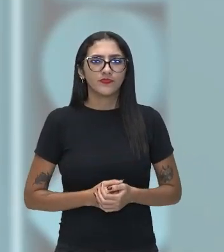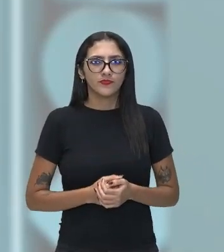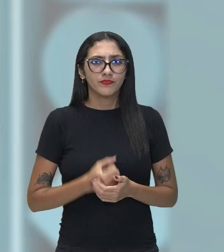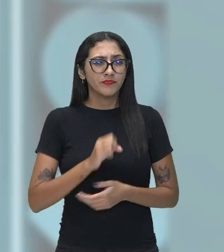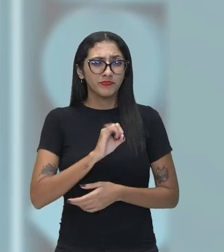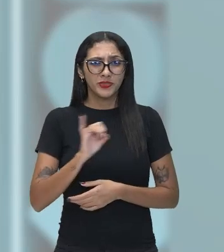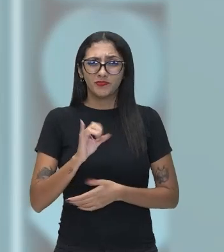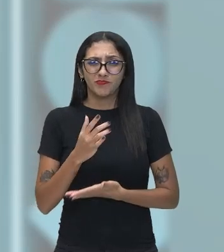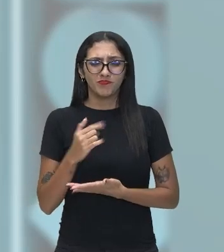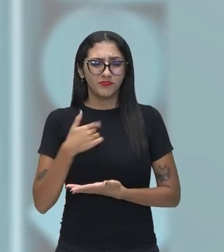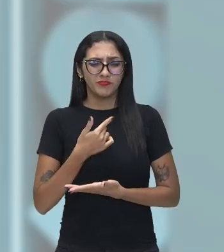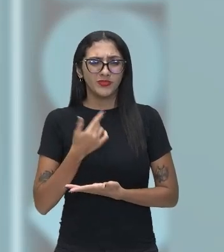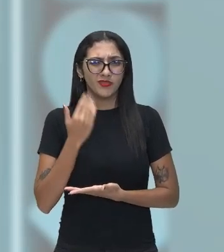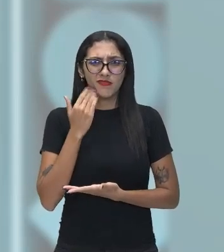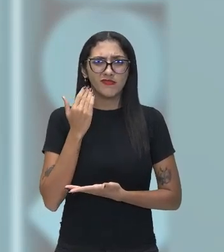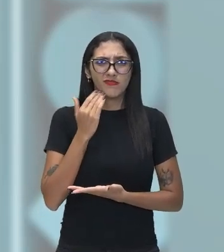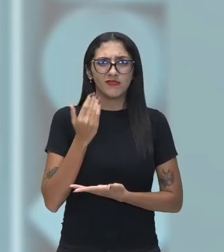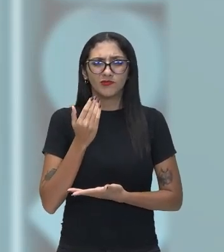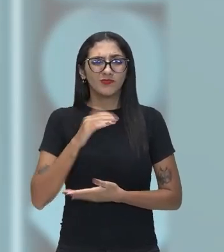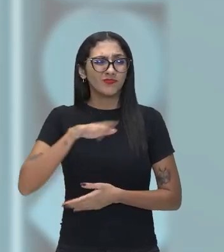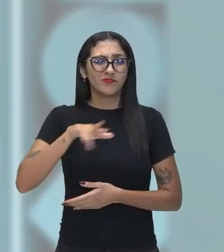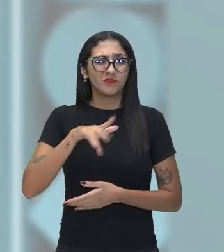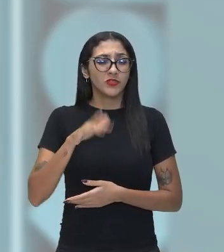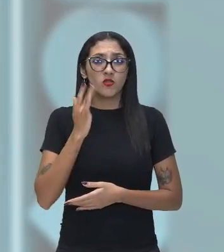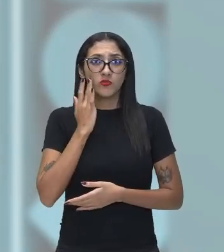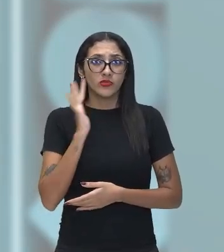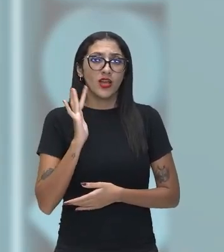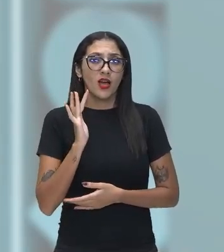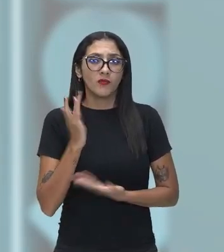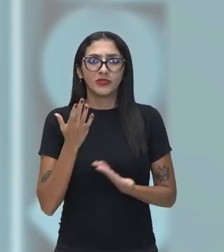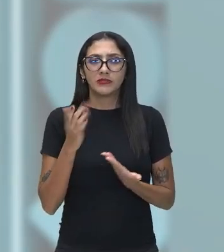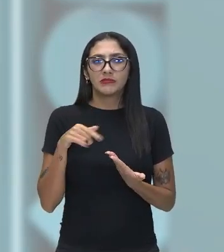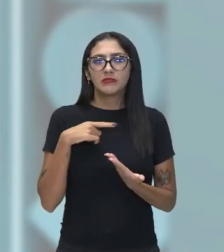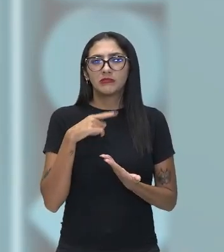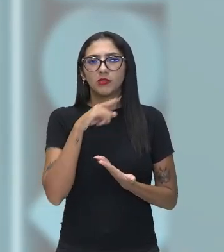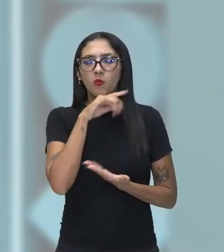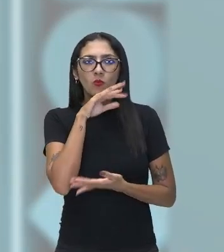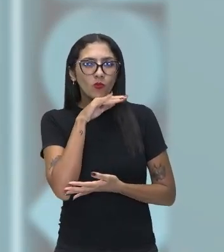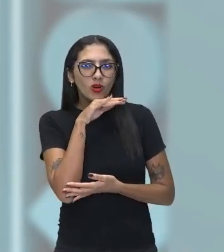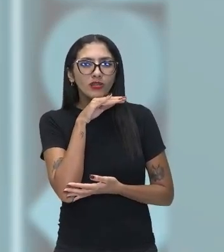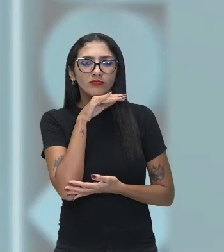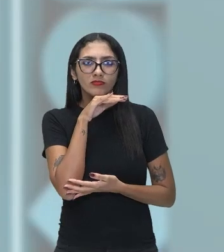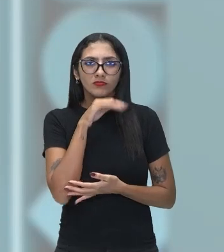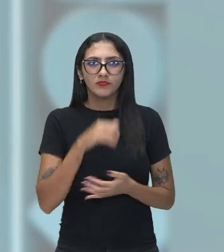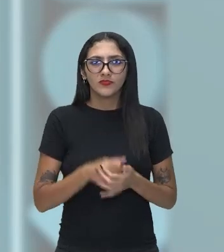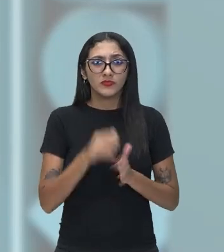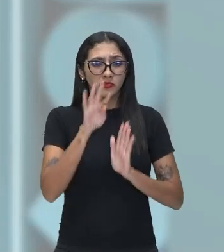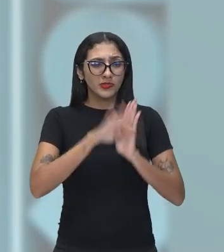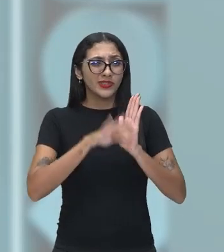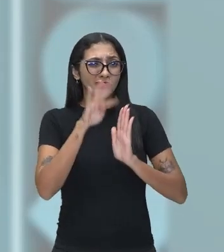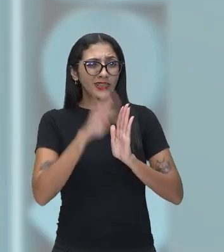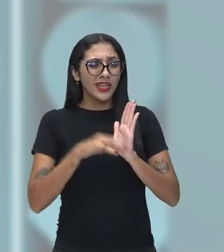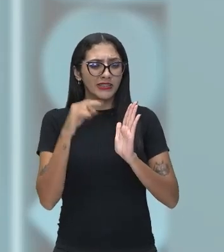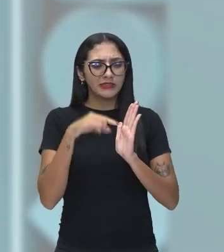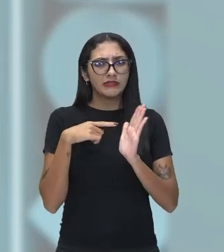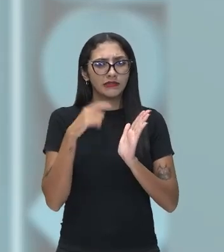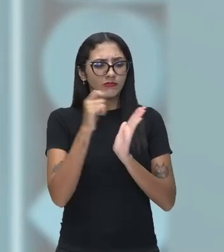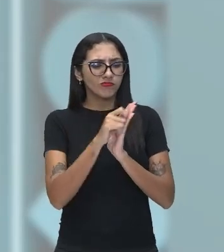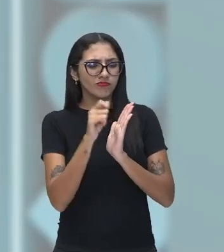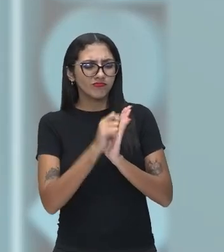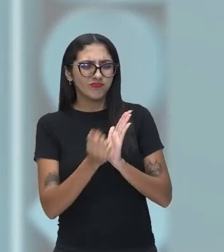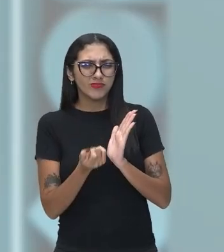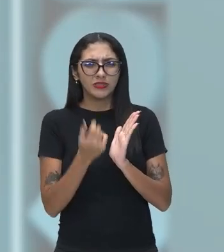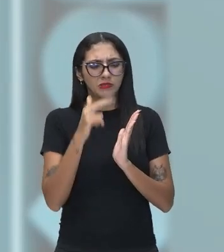linguagem formal, você vai estar ali em uma situação de inadequação, ok? E o seu texto pode até perder o prestígio,